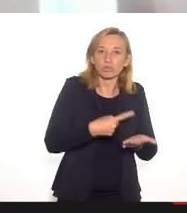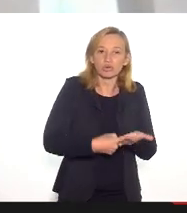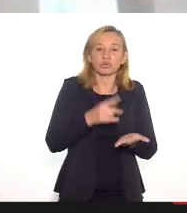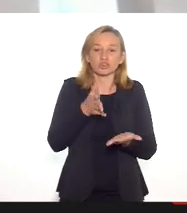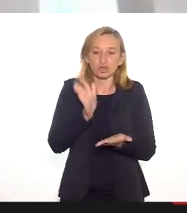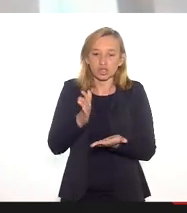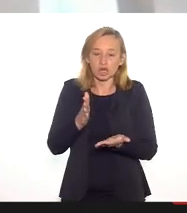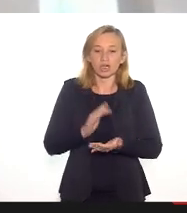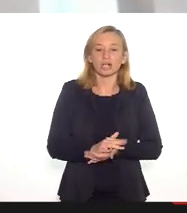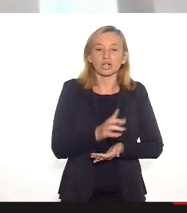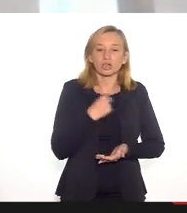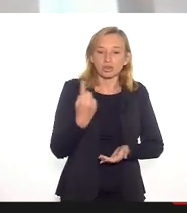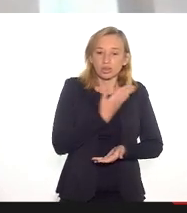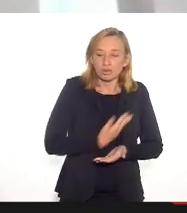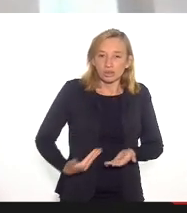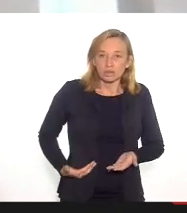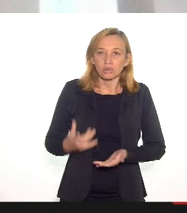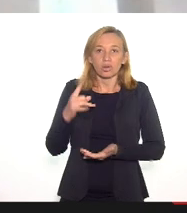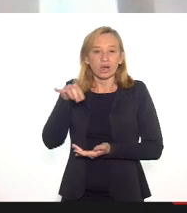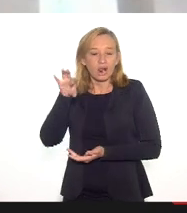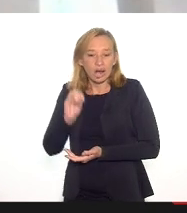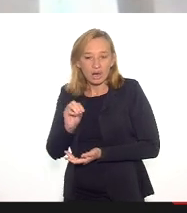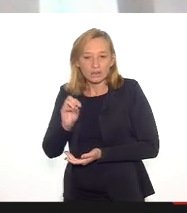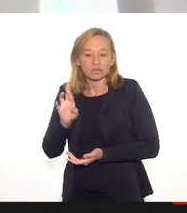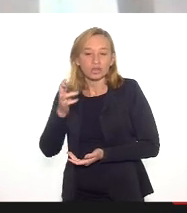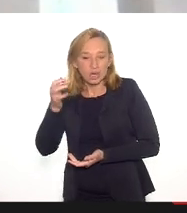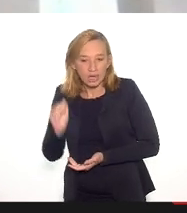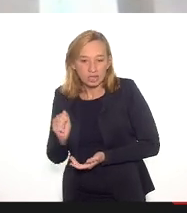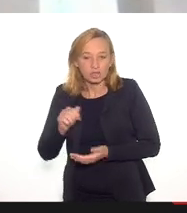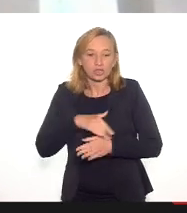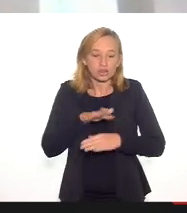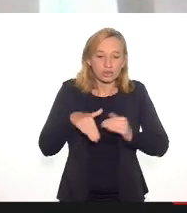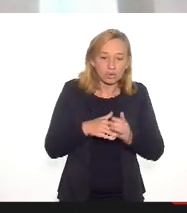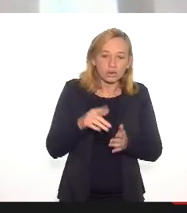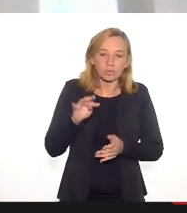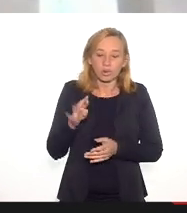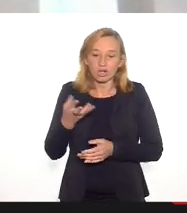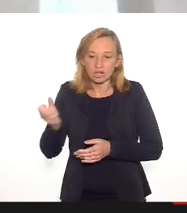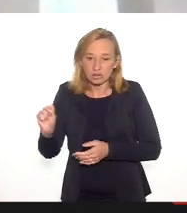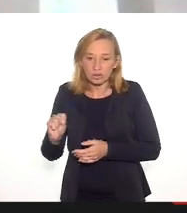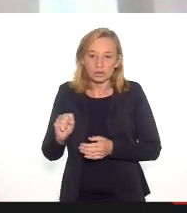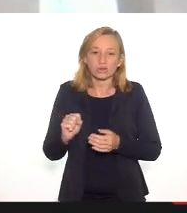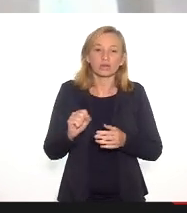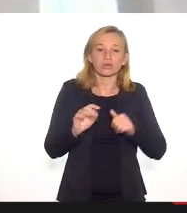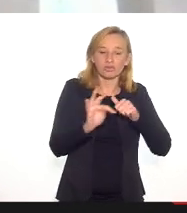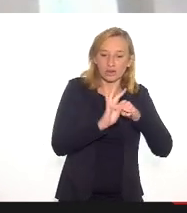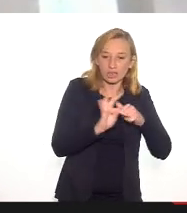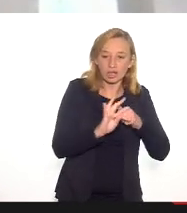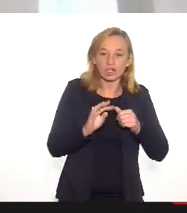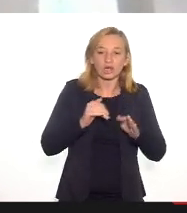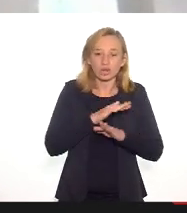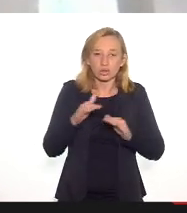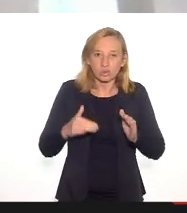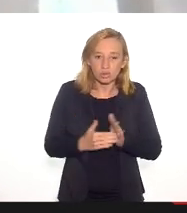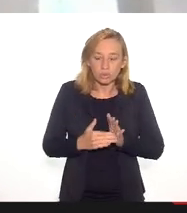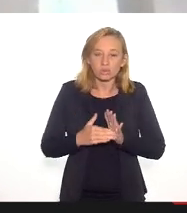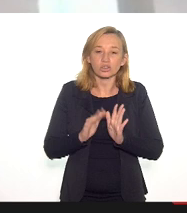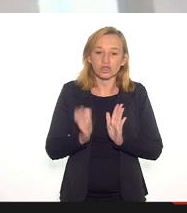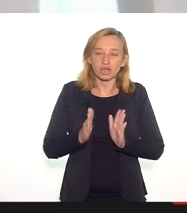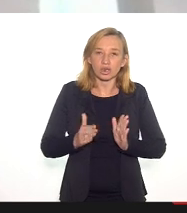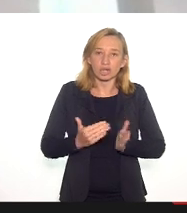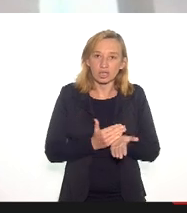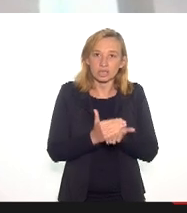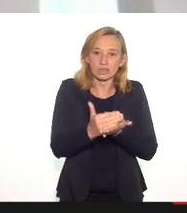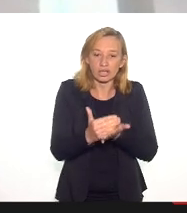do nosso governador Cláudio Castro, de todo o governo, que as progressões da FAETEC vão ser publicadas e já começaram,